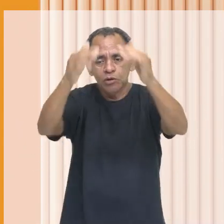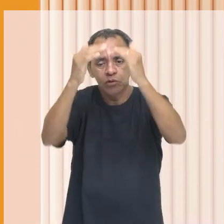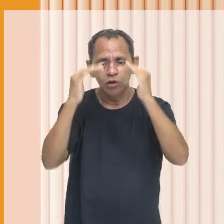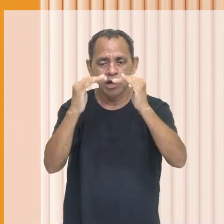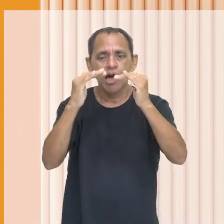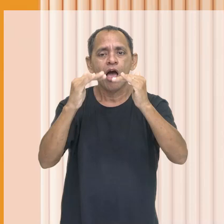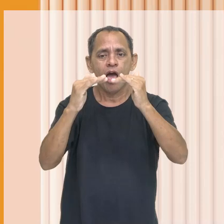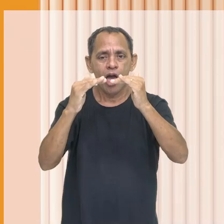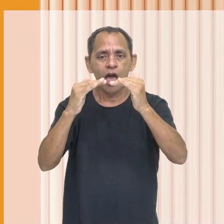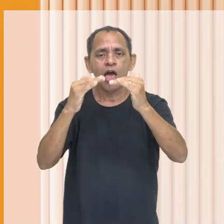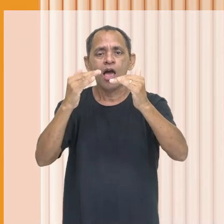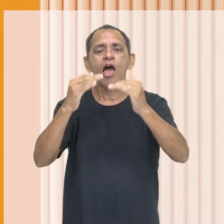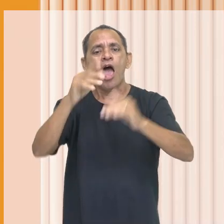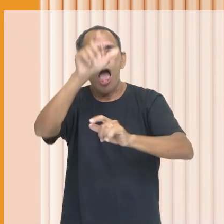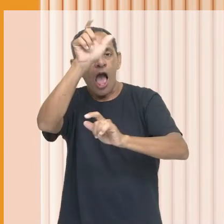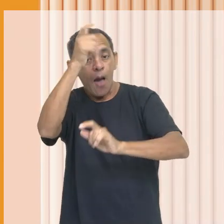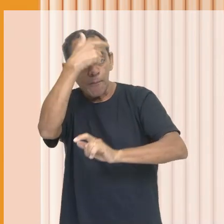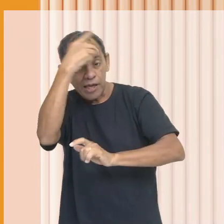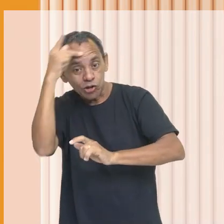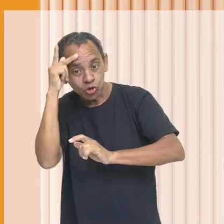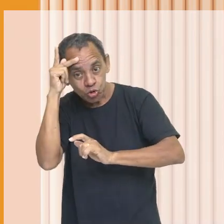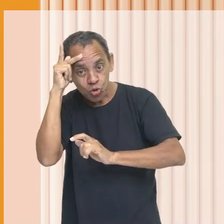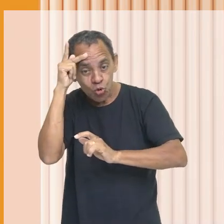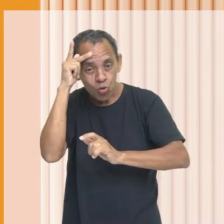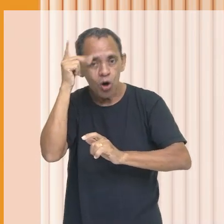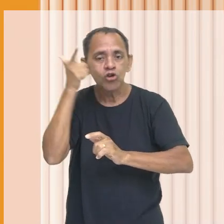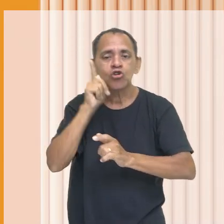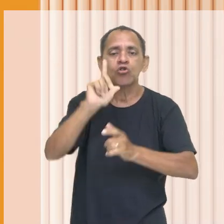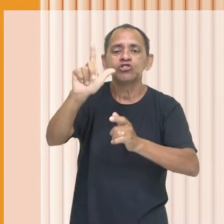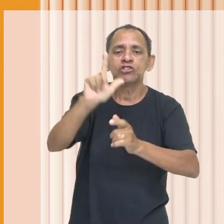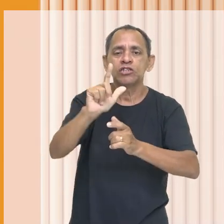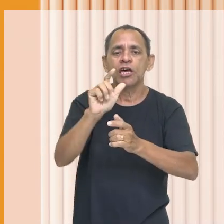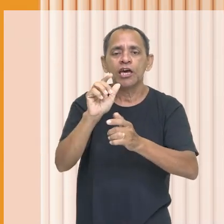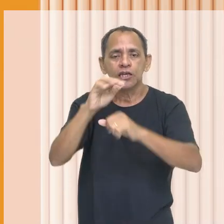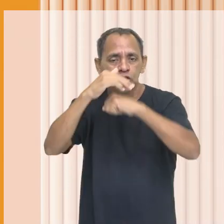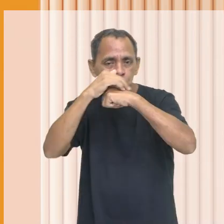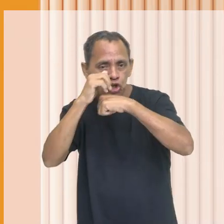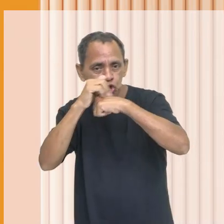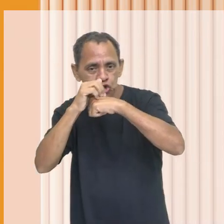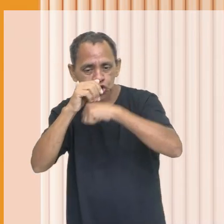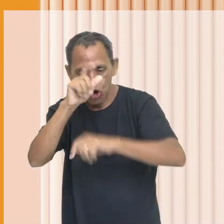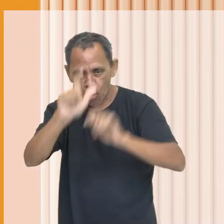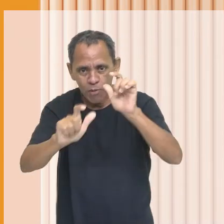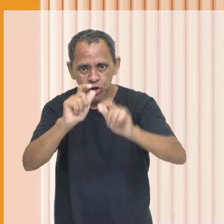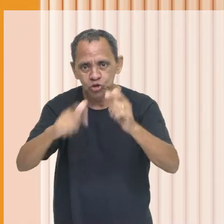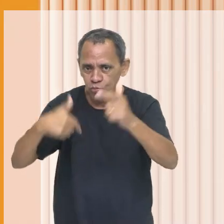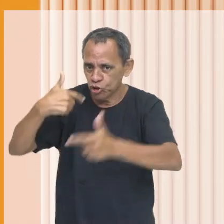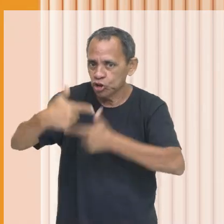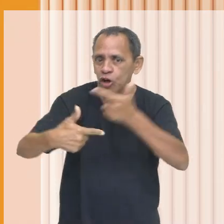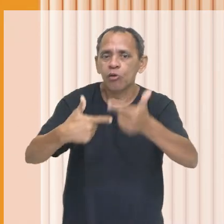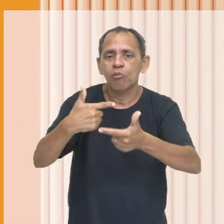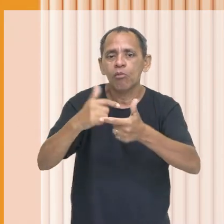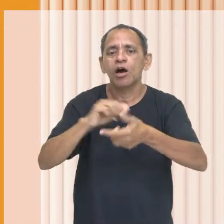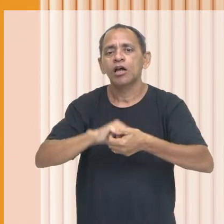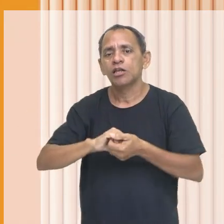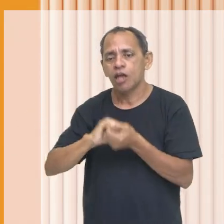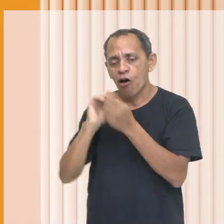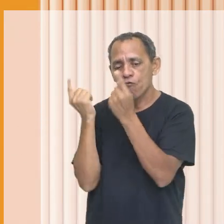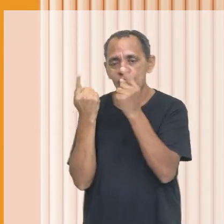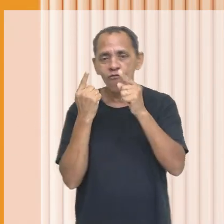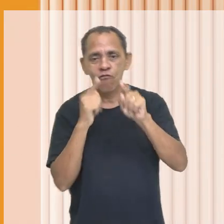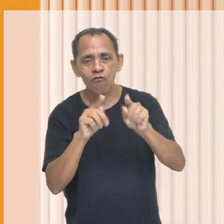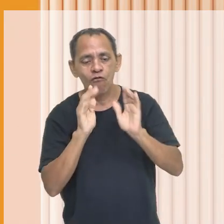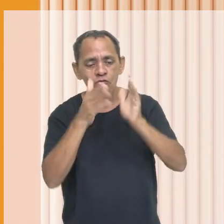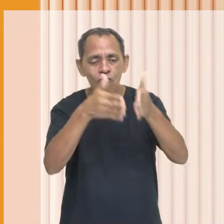de concessões, de obras públicas ou de empregos ou de alguma outra forma, algum benefício financeiro. Mas e